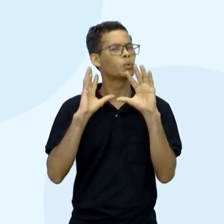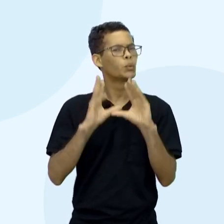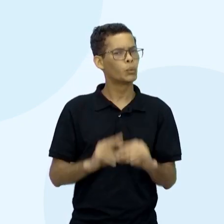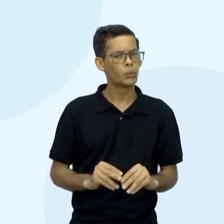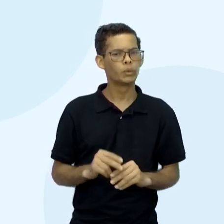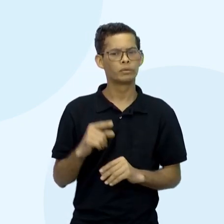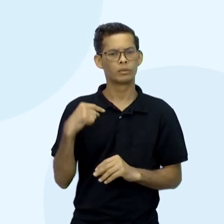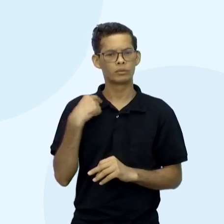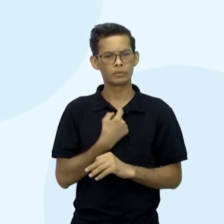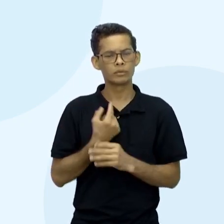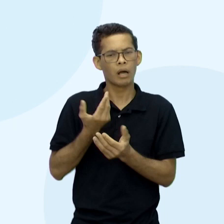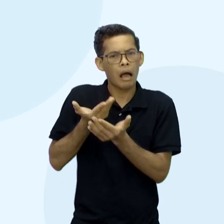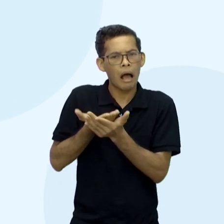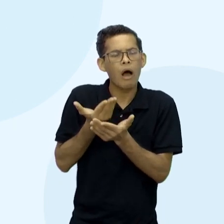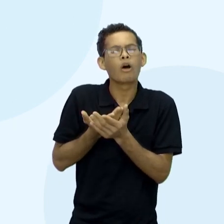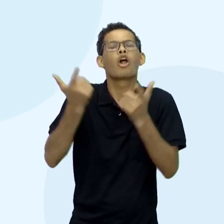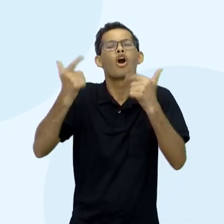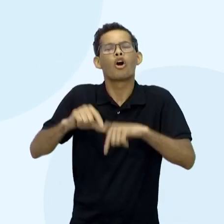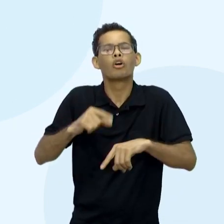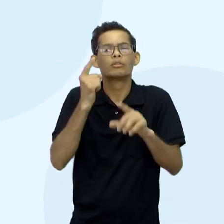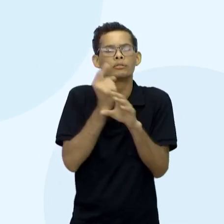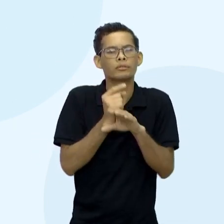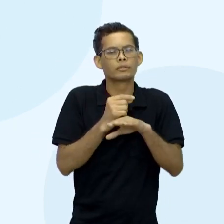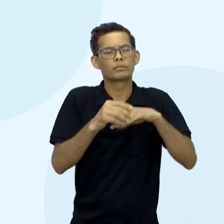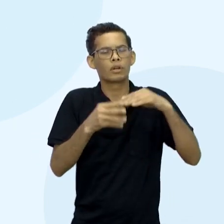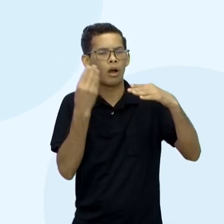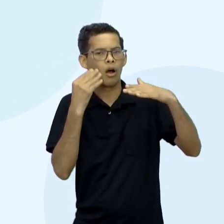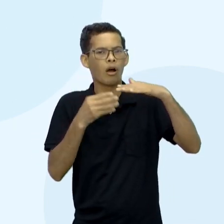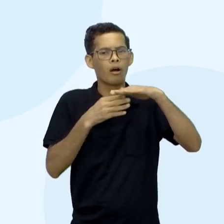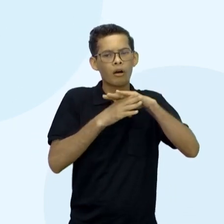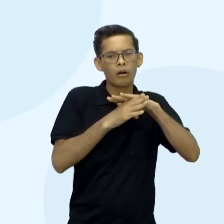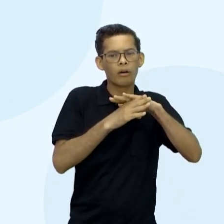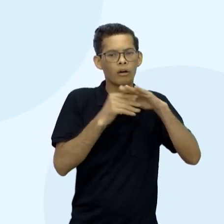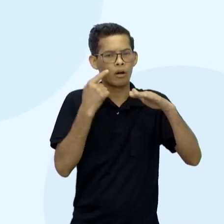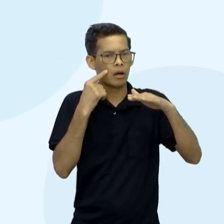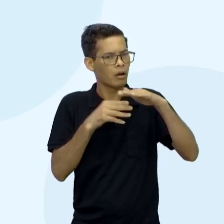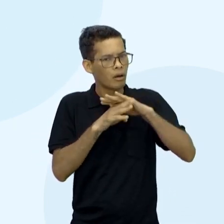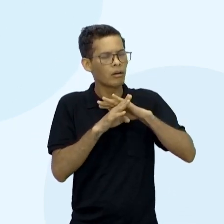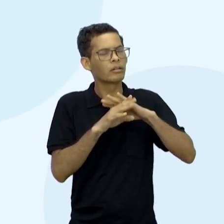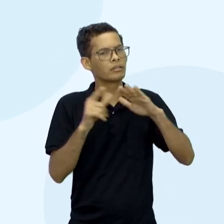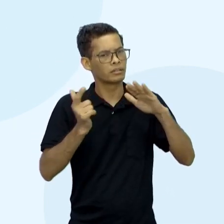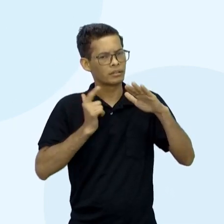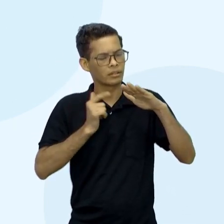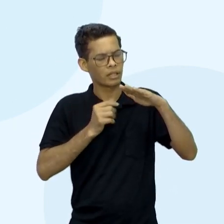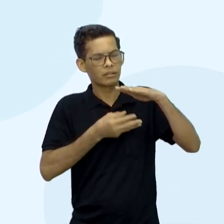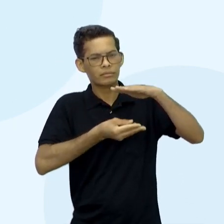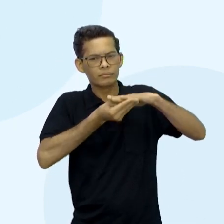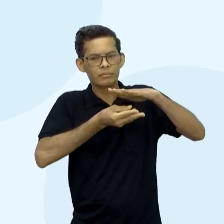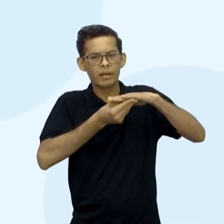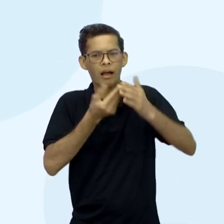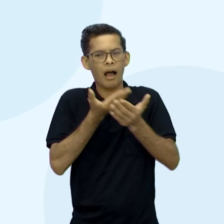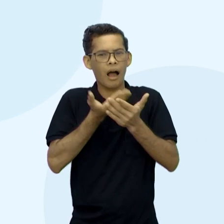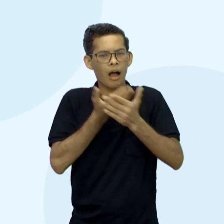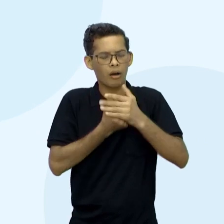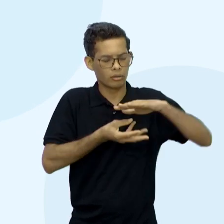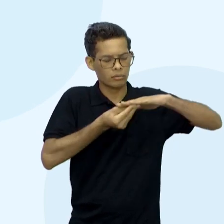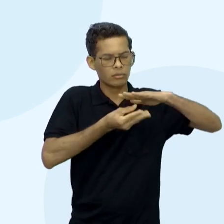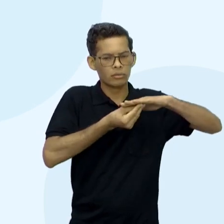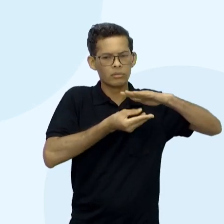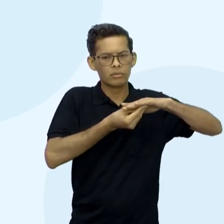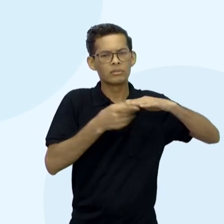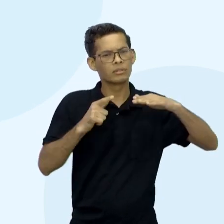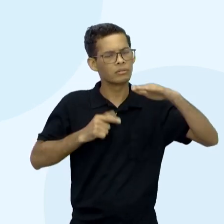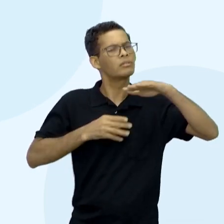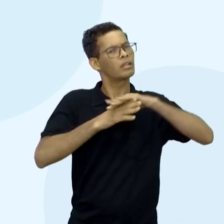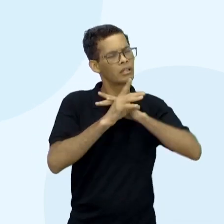aulas estão aqui, pessoal, no repositório. Qualquer aula que você quiser, qualquer conteúdo que você quer estudar, tá lá no repositório, aula